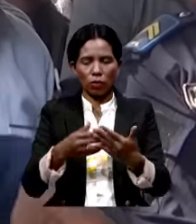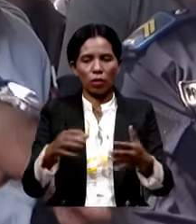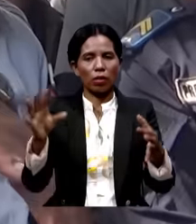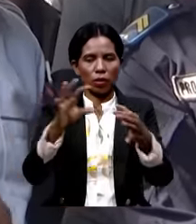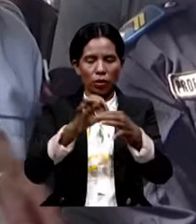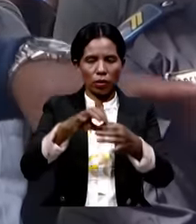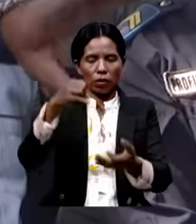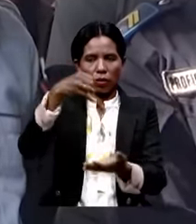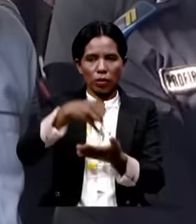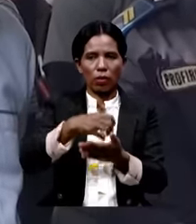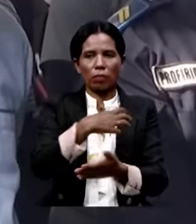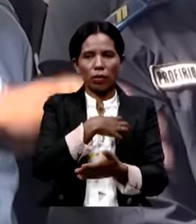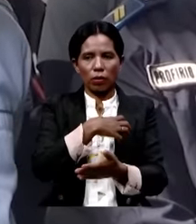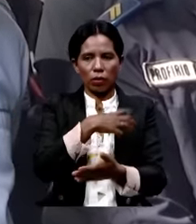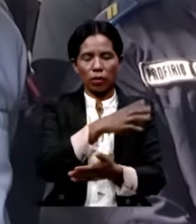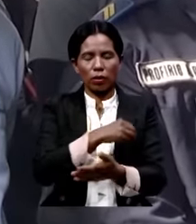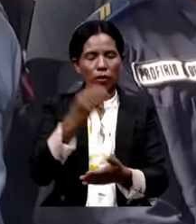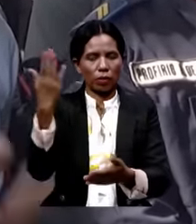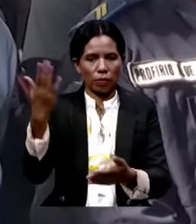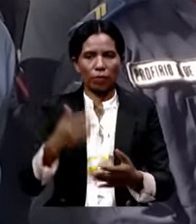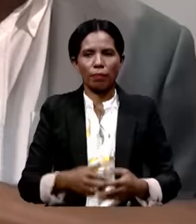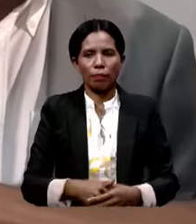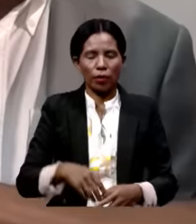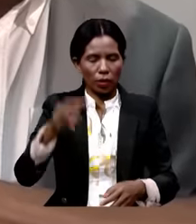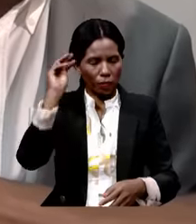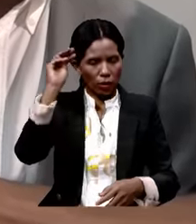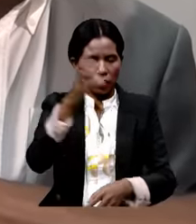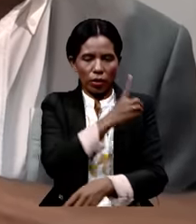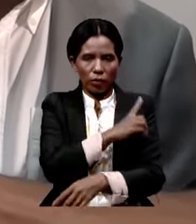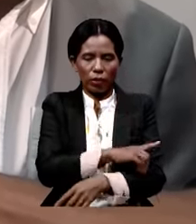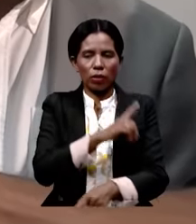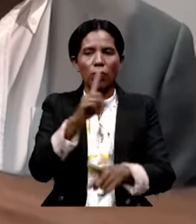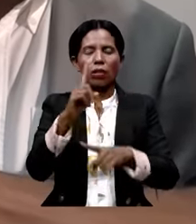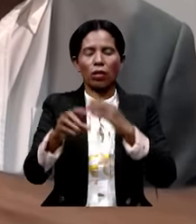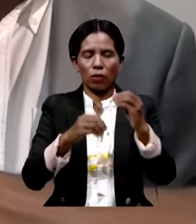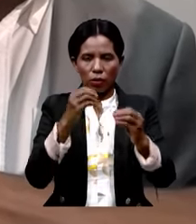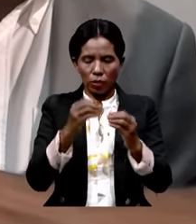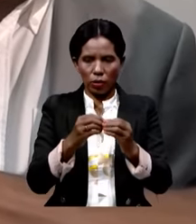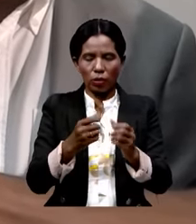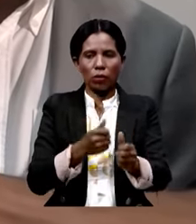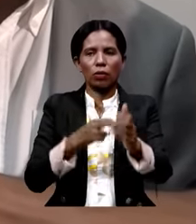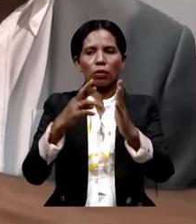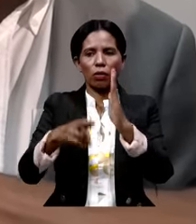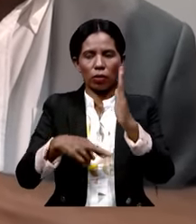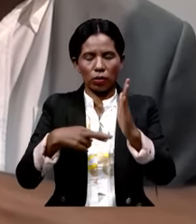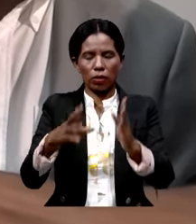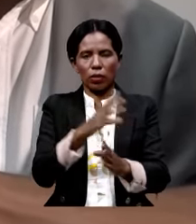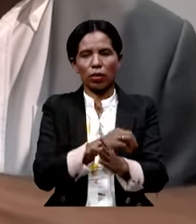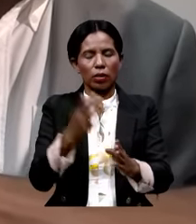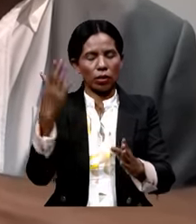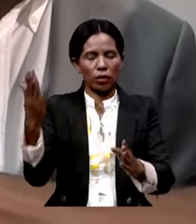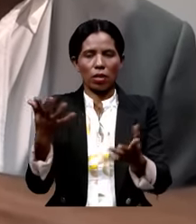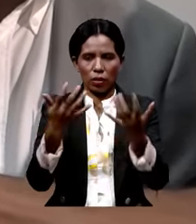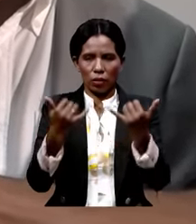o envolvimento polícia militar e a terreno. Ministro da Defesa explica ter regras e a situação e